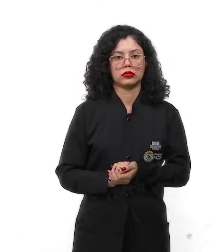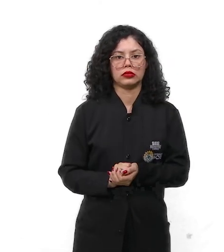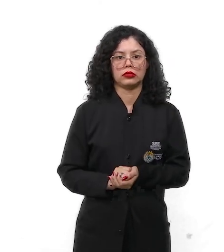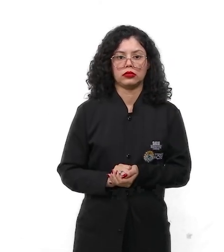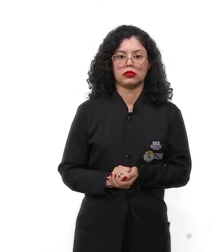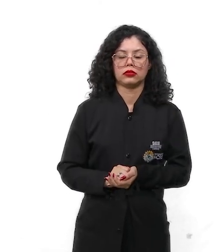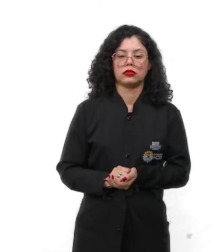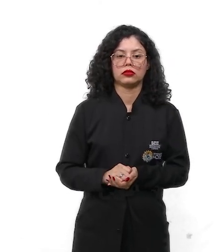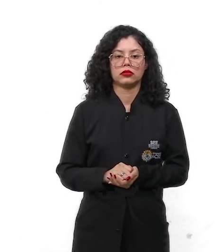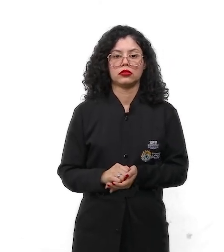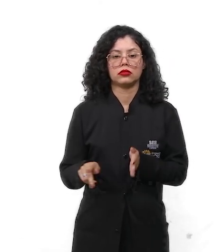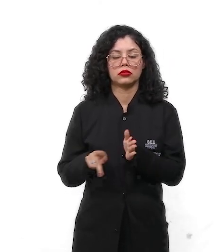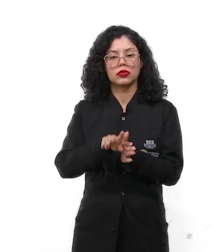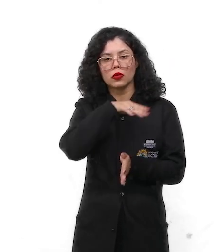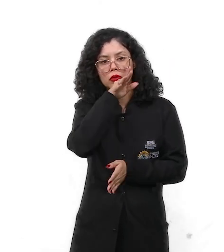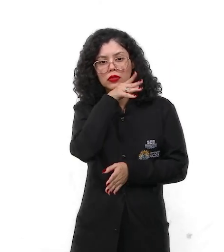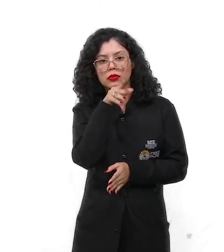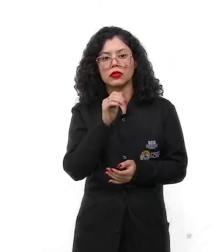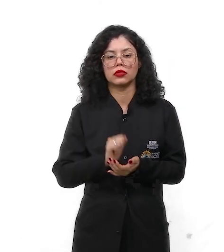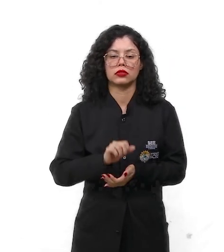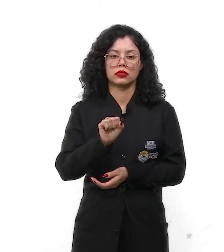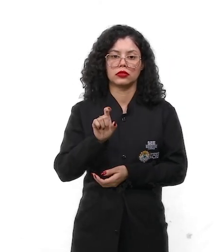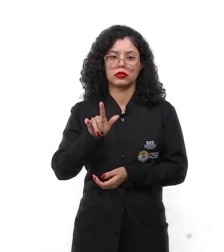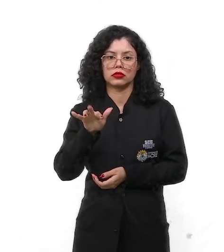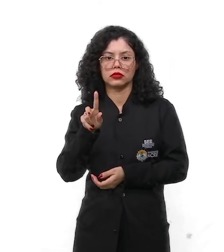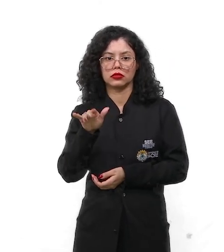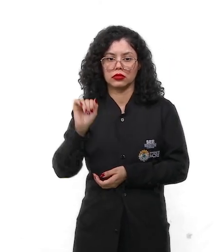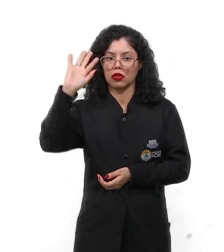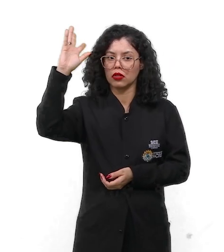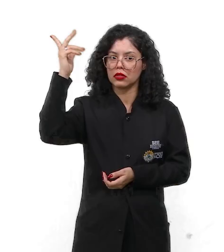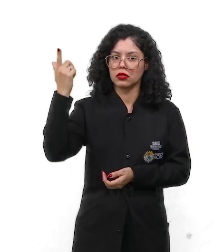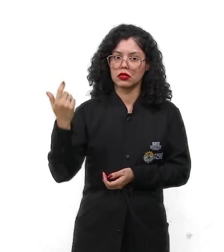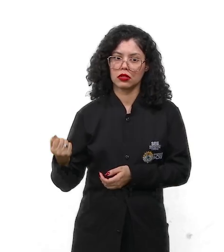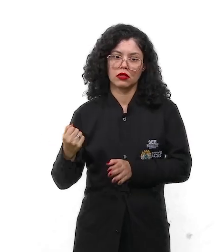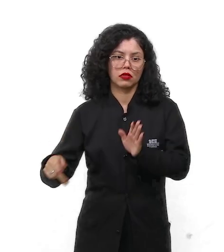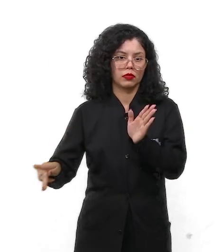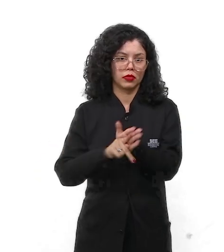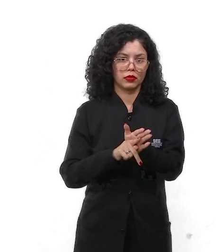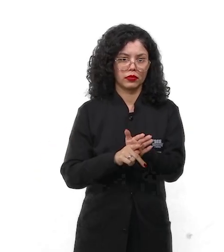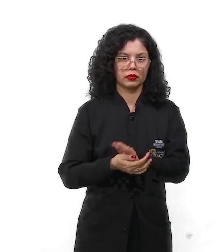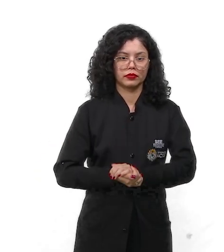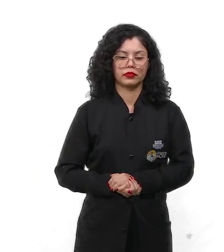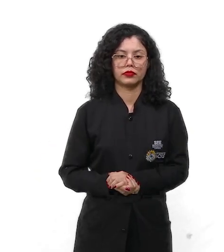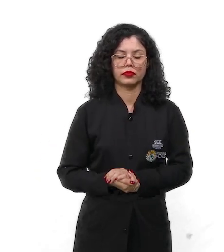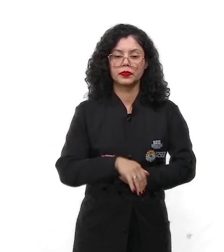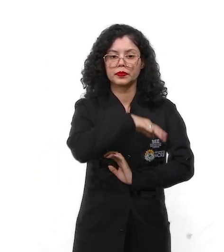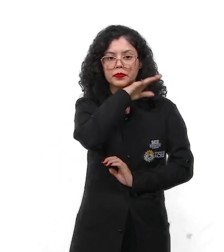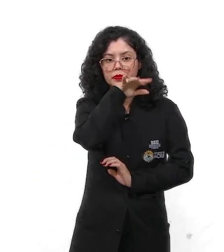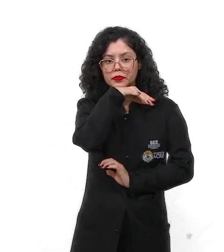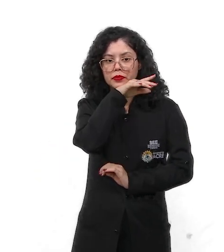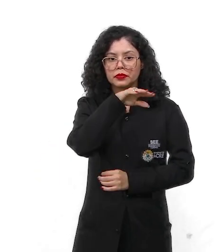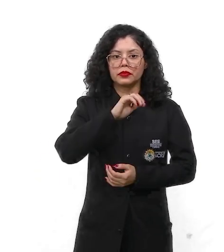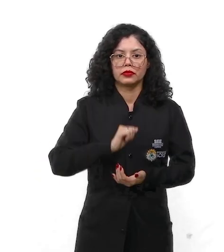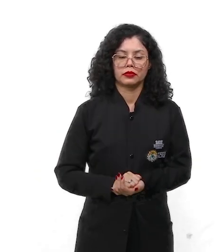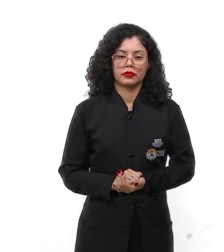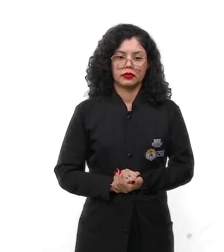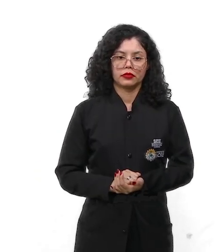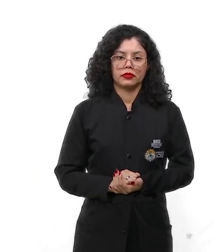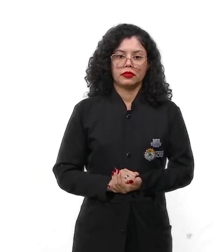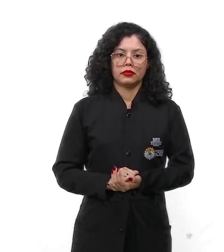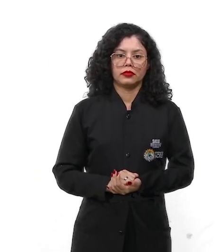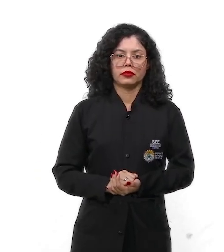selvagens. A origem deles é a África. Eles são animais